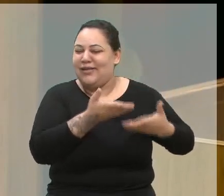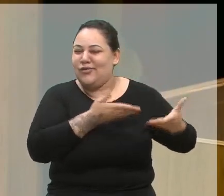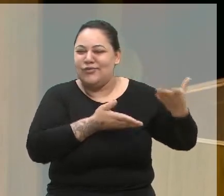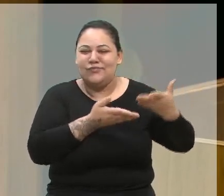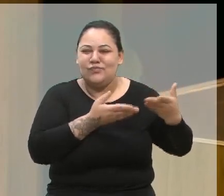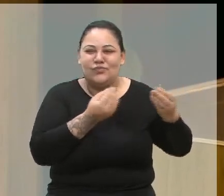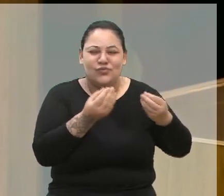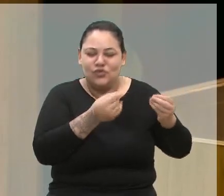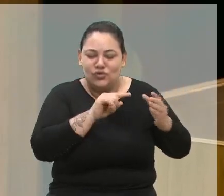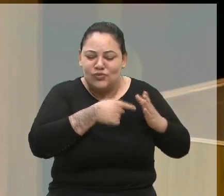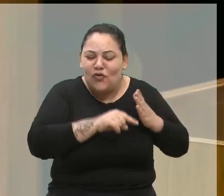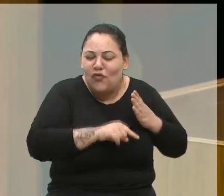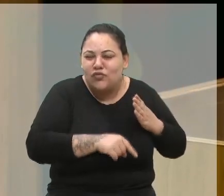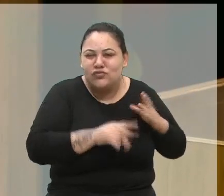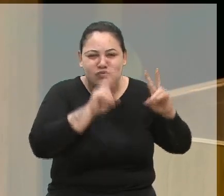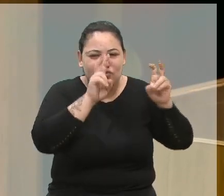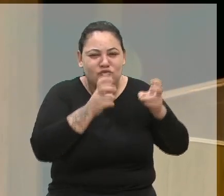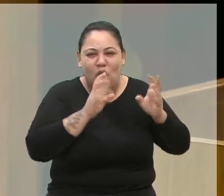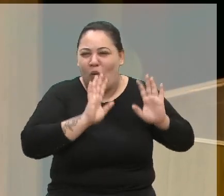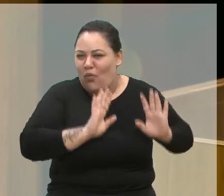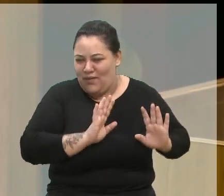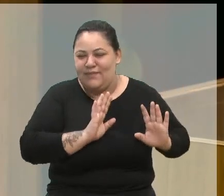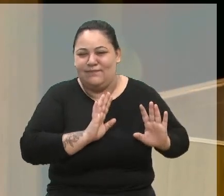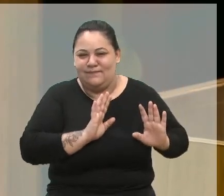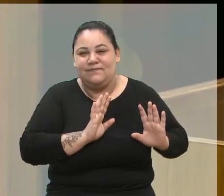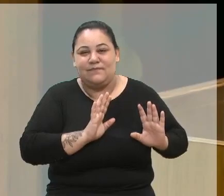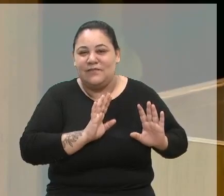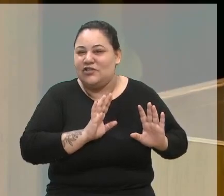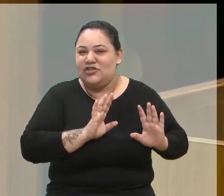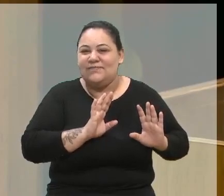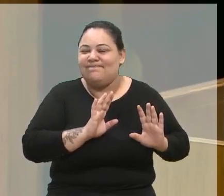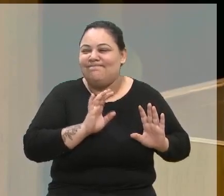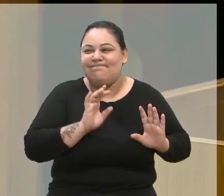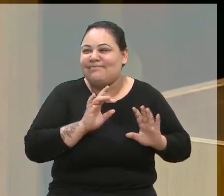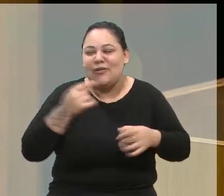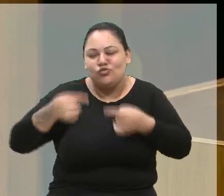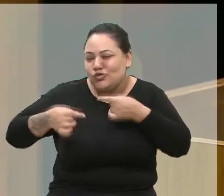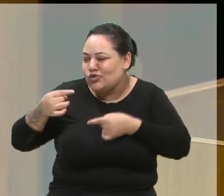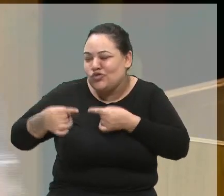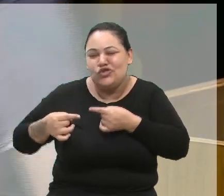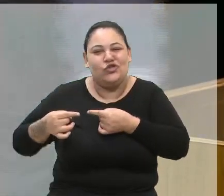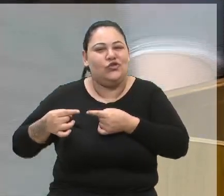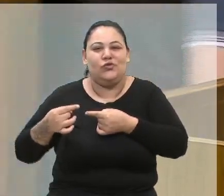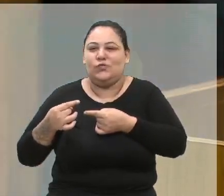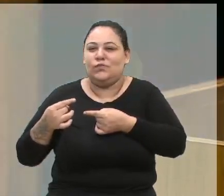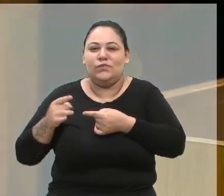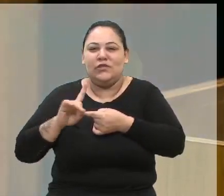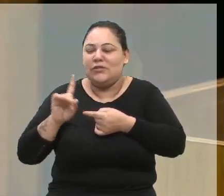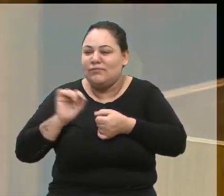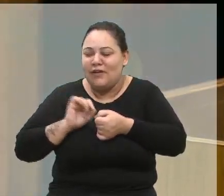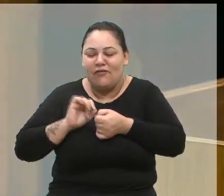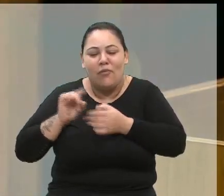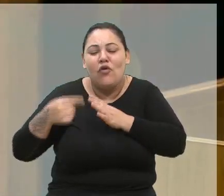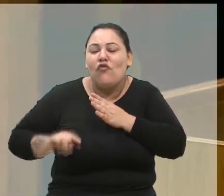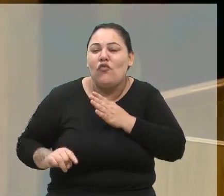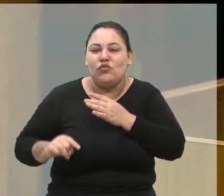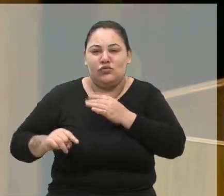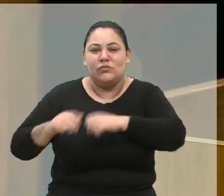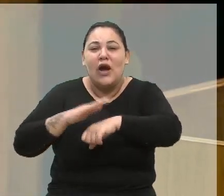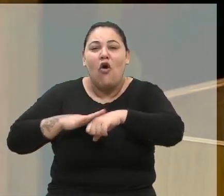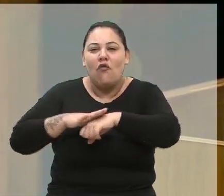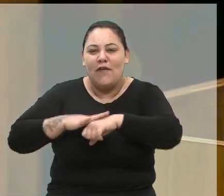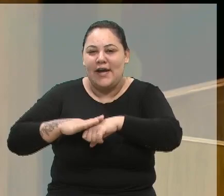muito profundamente sobre ele, a gente não debateu, não teve grandes debates. Então, eu vi